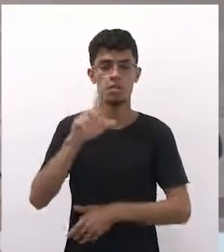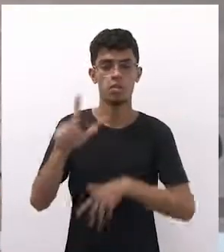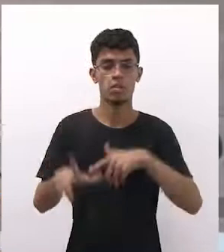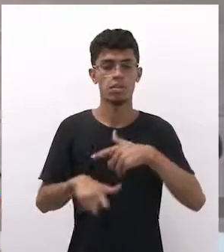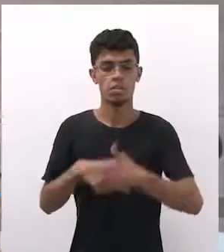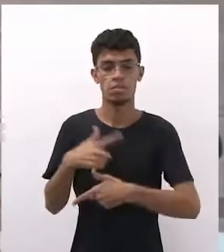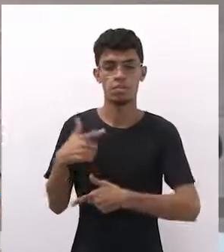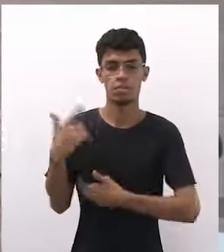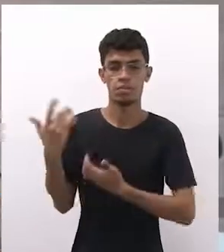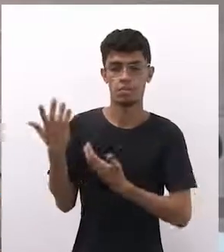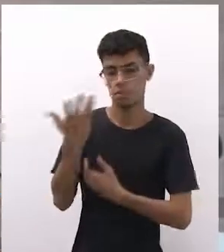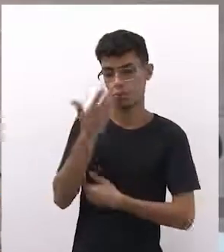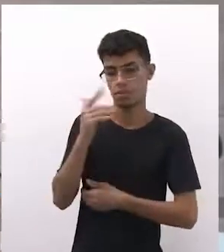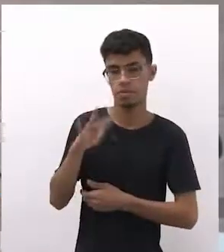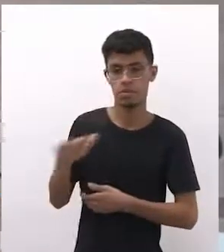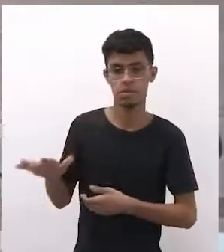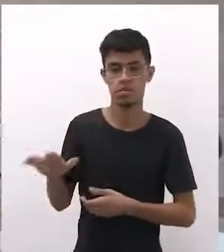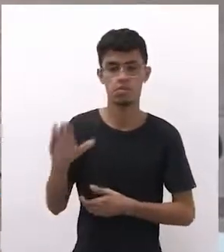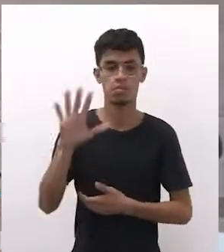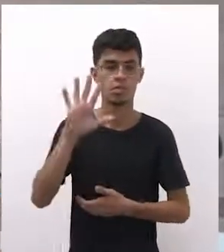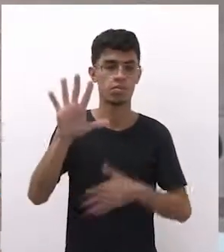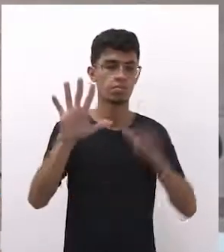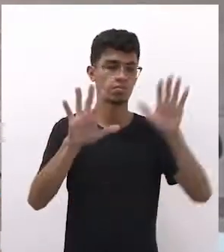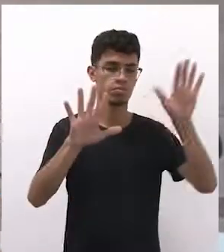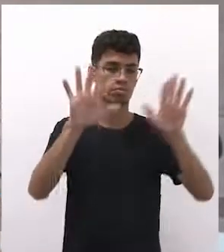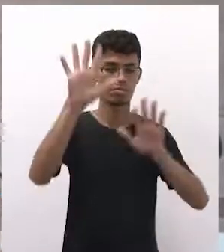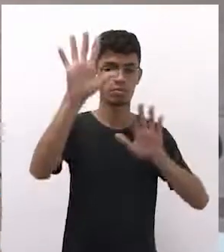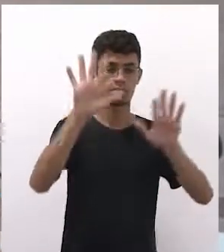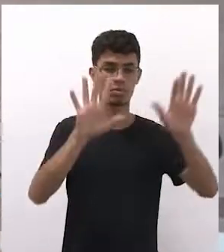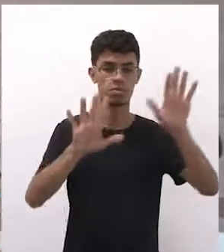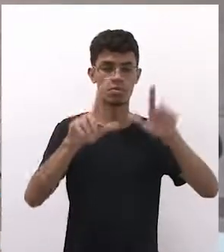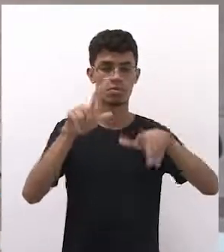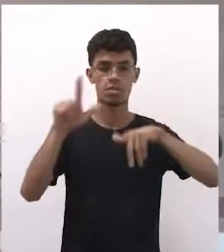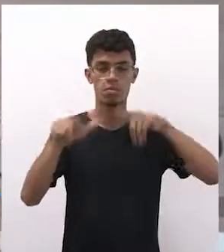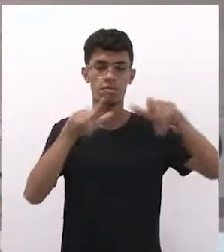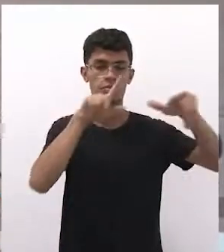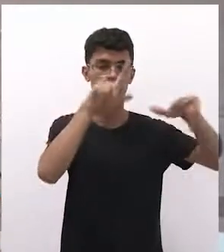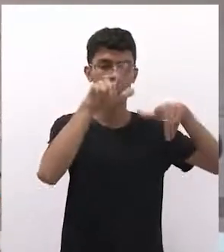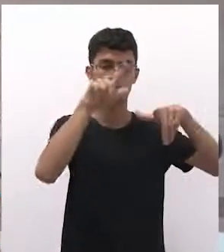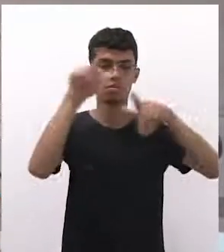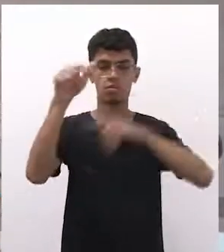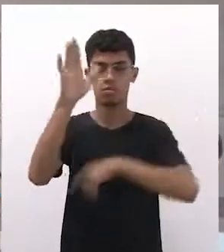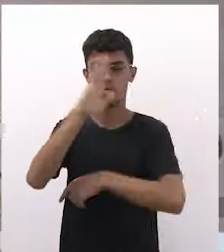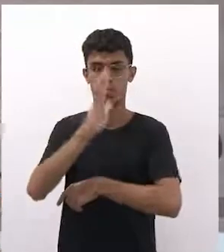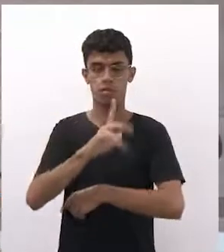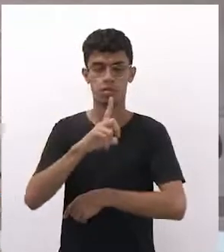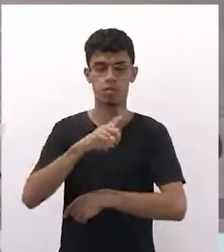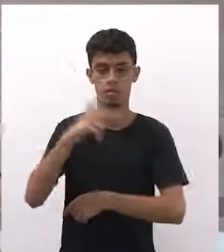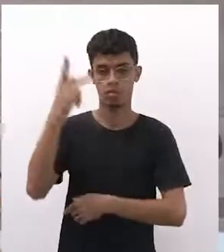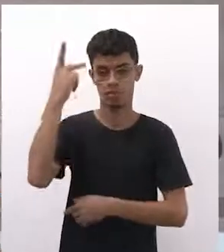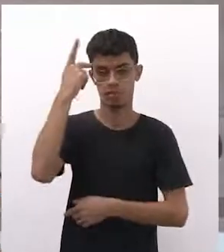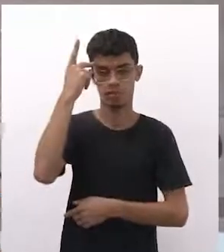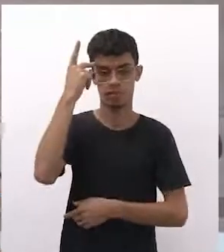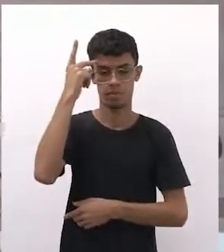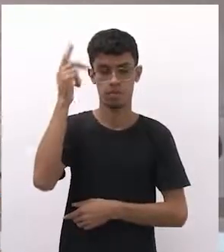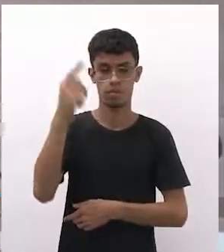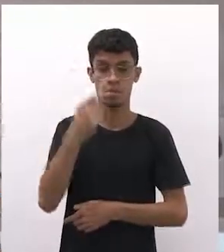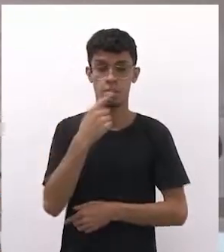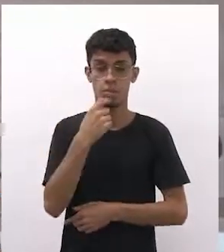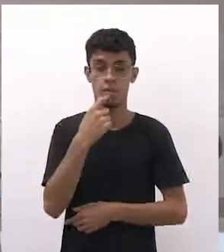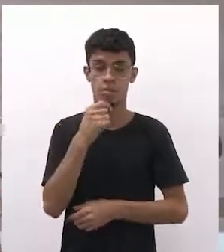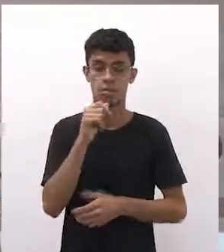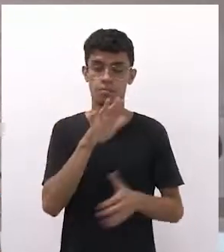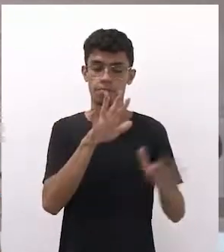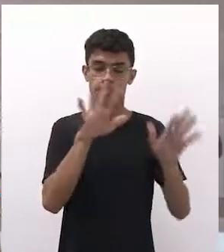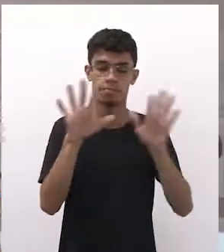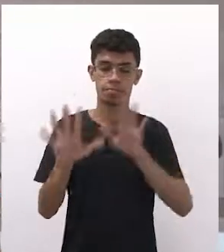ver como está a situação de cada um dos estados, tem o mapa todo brasileiro, e vão ver que São Paulo está ali na bandeira vermelha